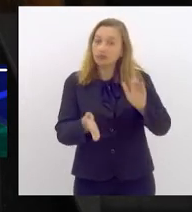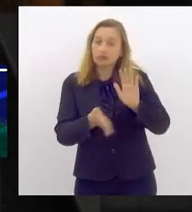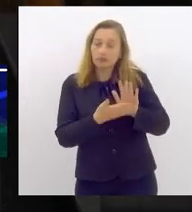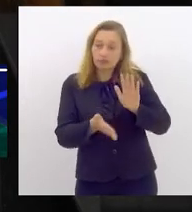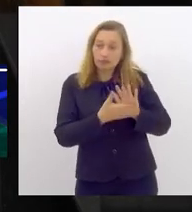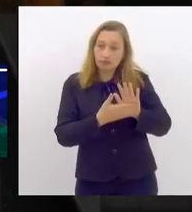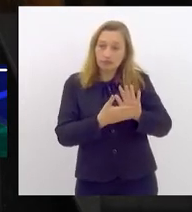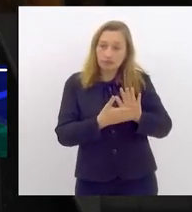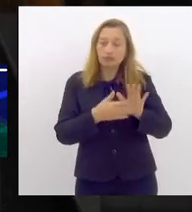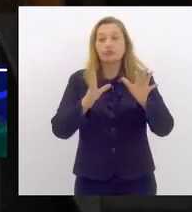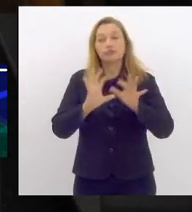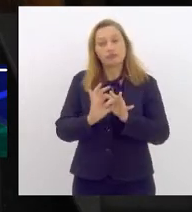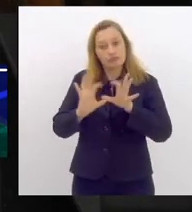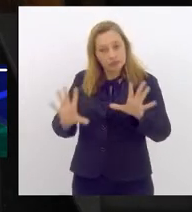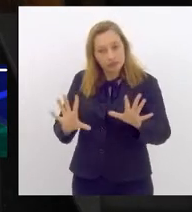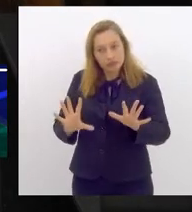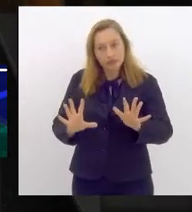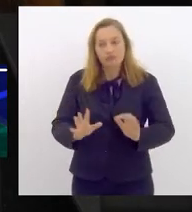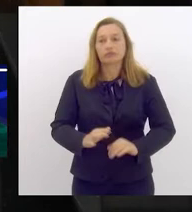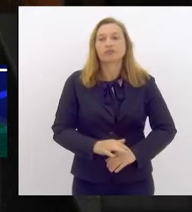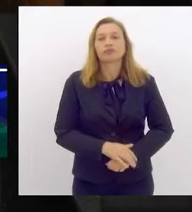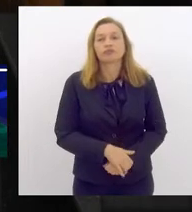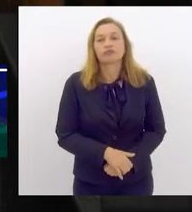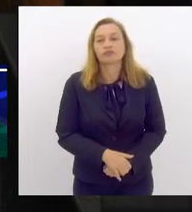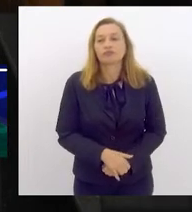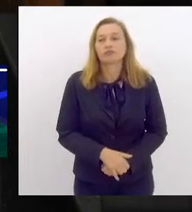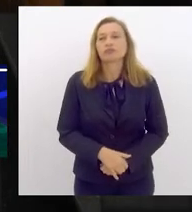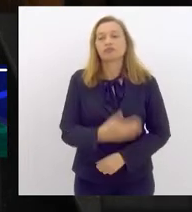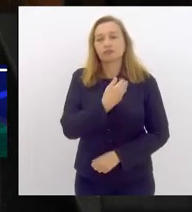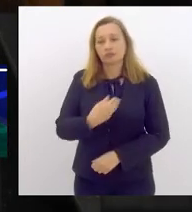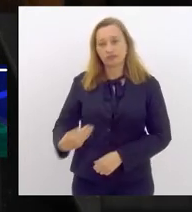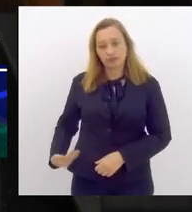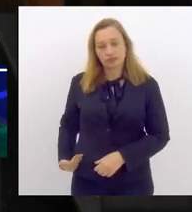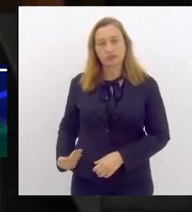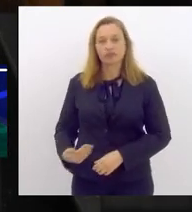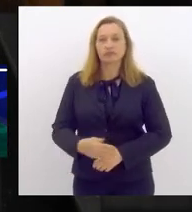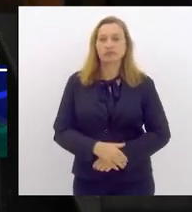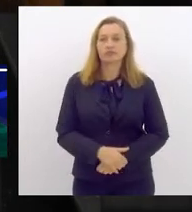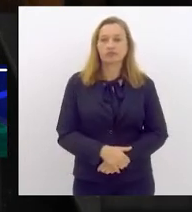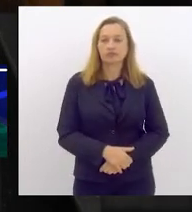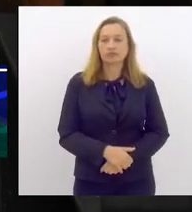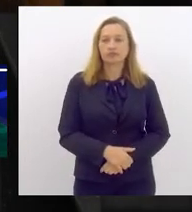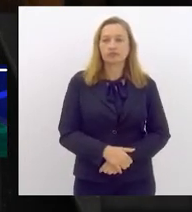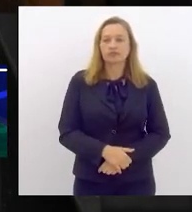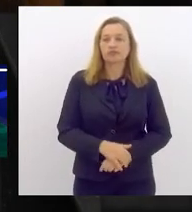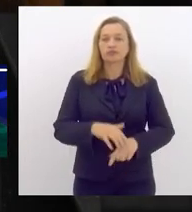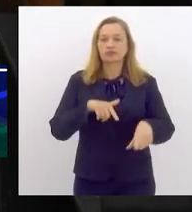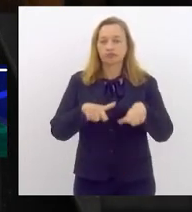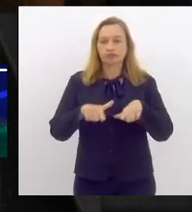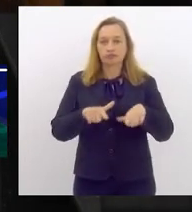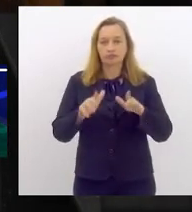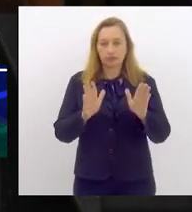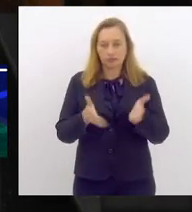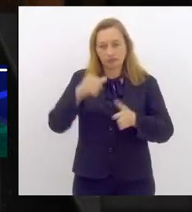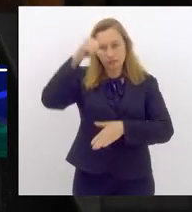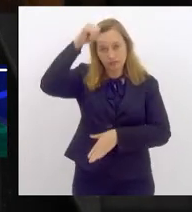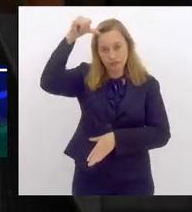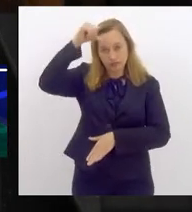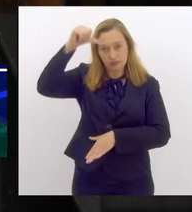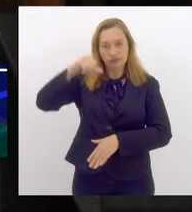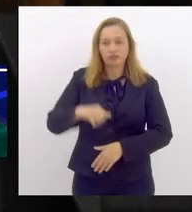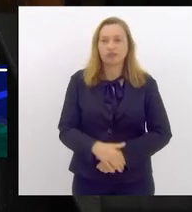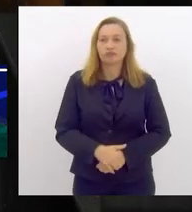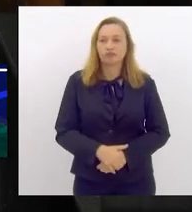a proposta dele será autorizativo o governador em exercício Cláudio